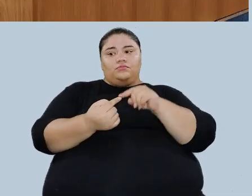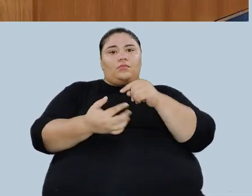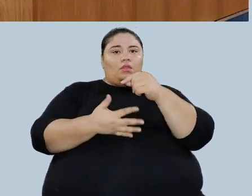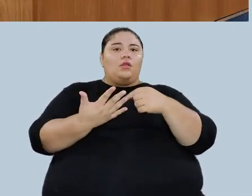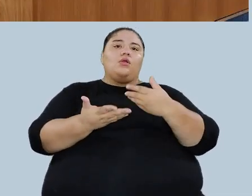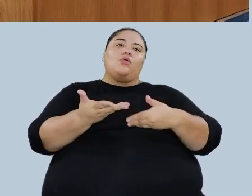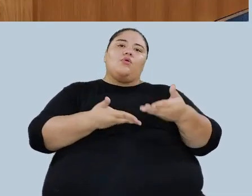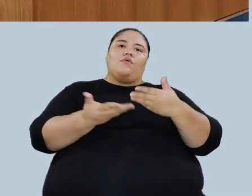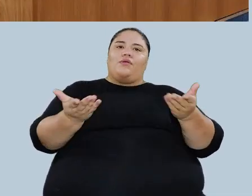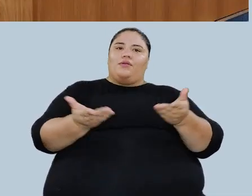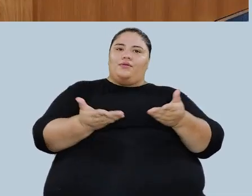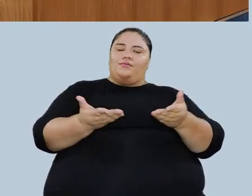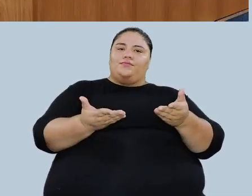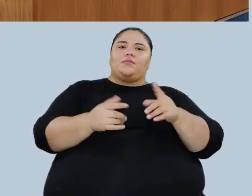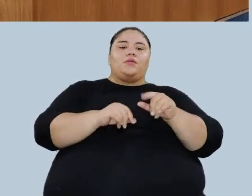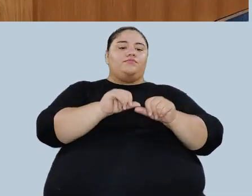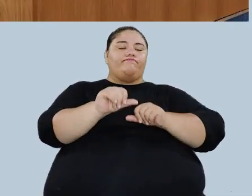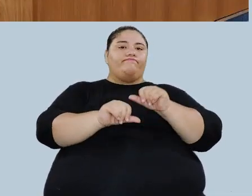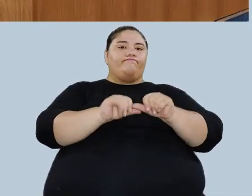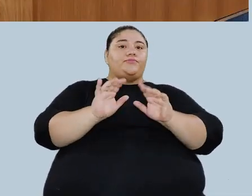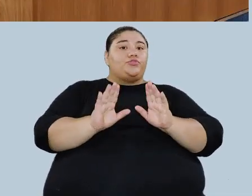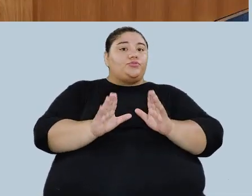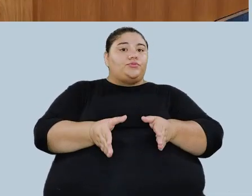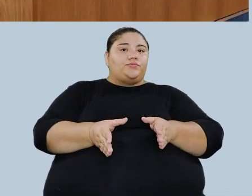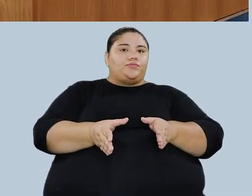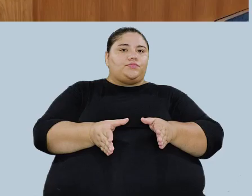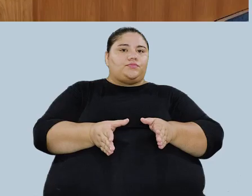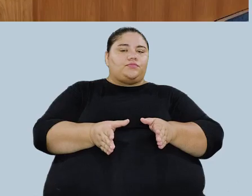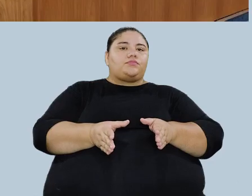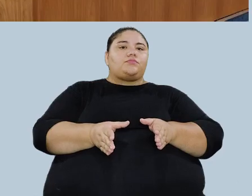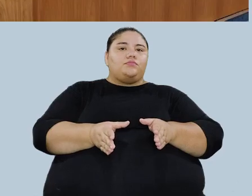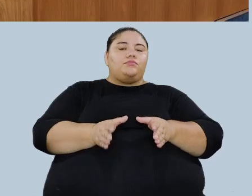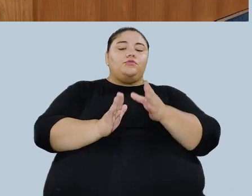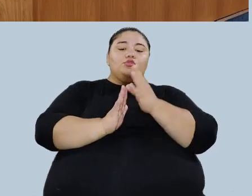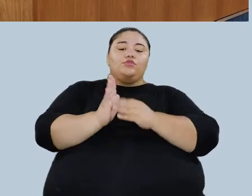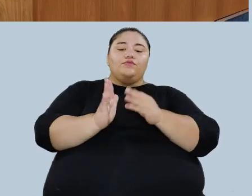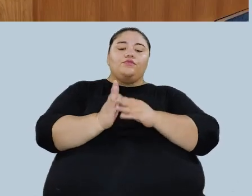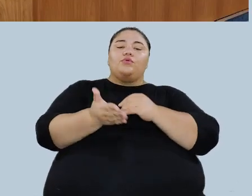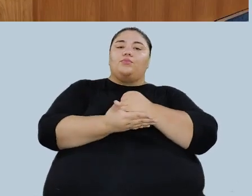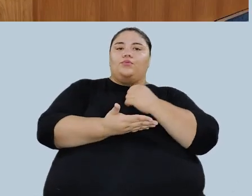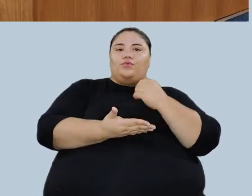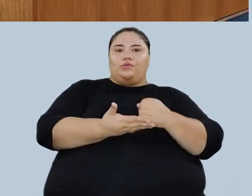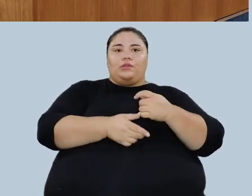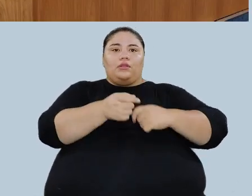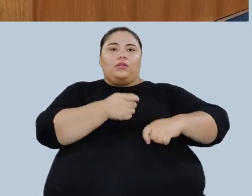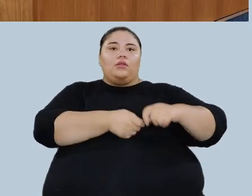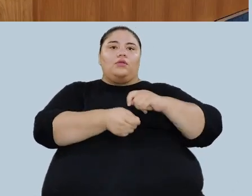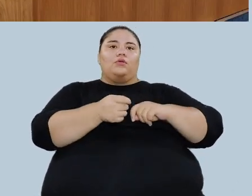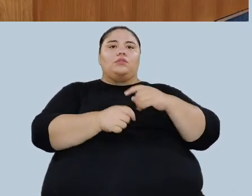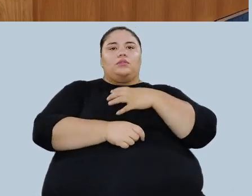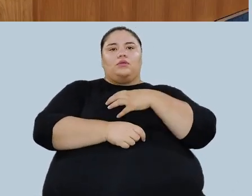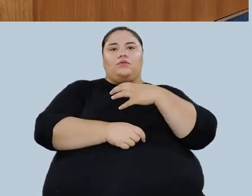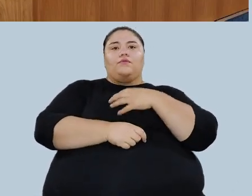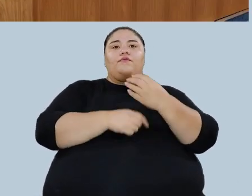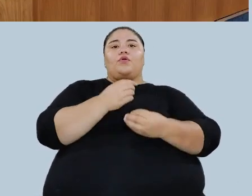tudo isso que nós estamos conversando aqui. É uma grande mudança, até mesmo do formato dos contratos, dos negócios. Há